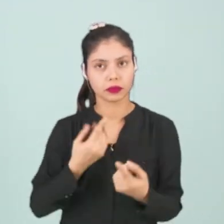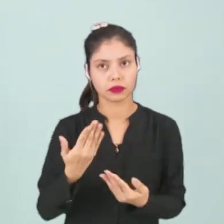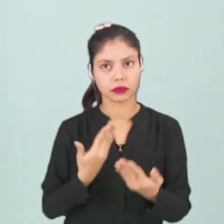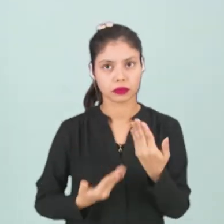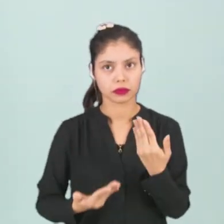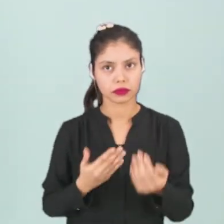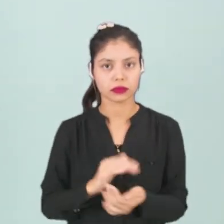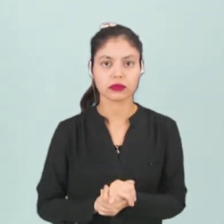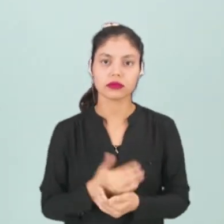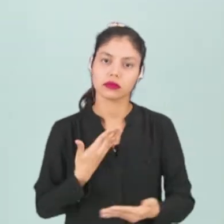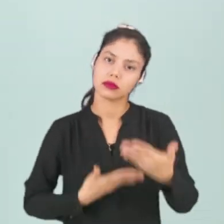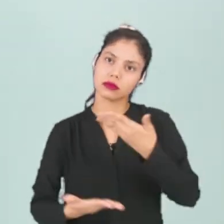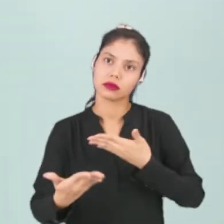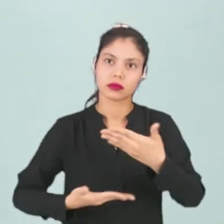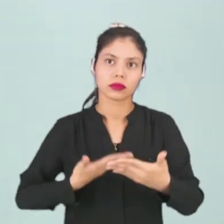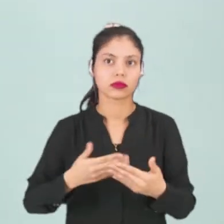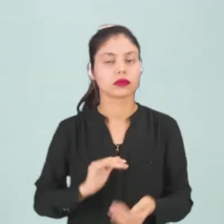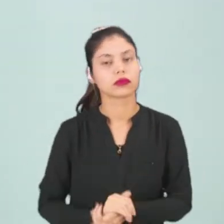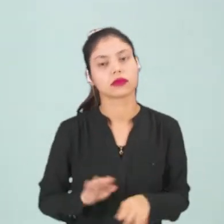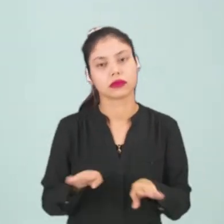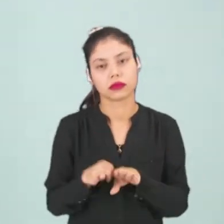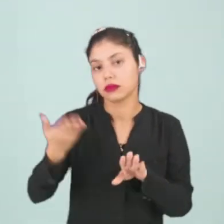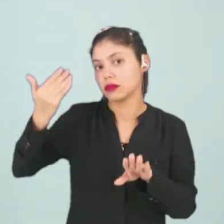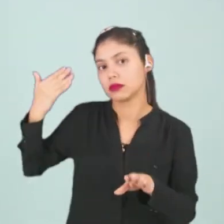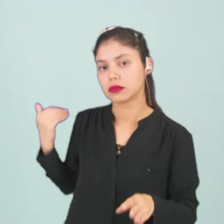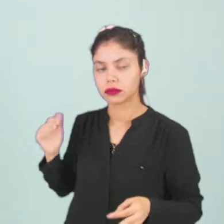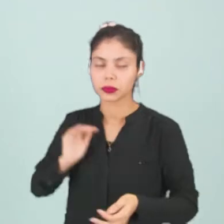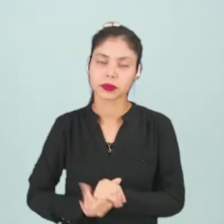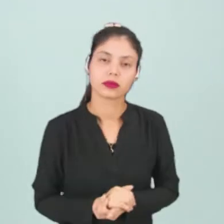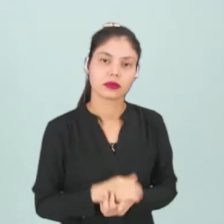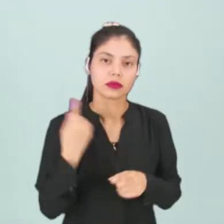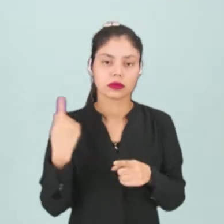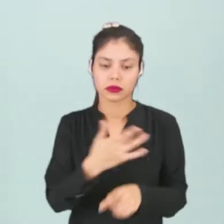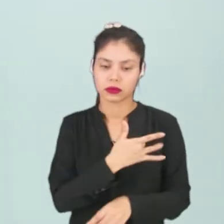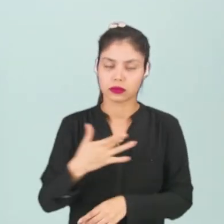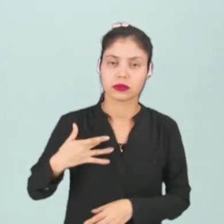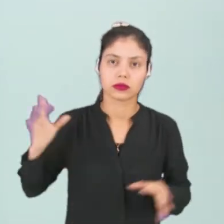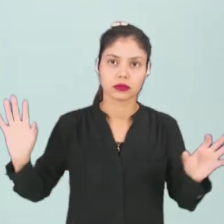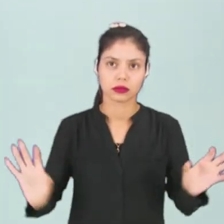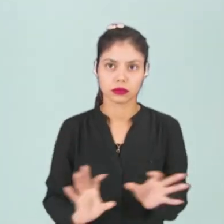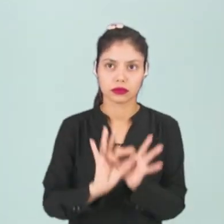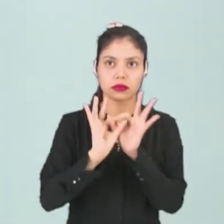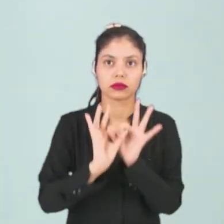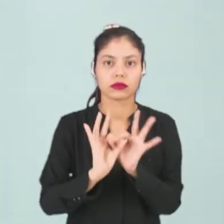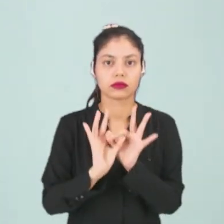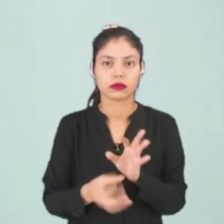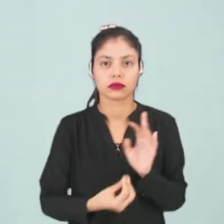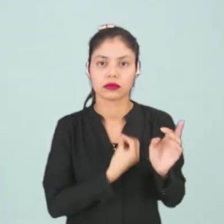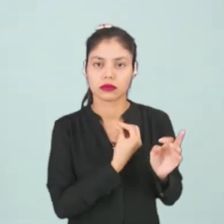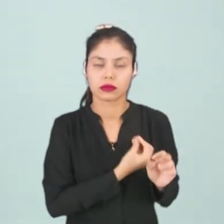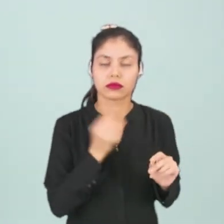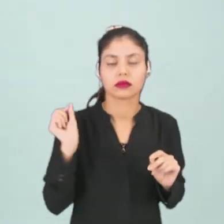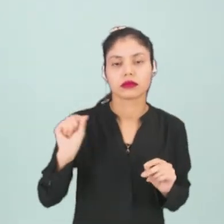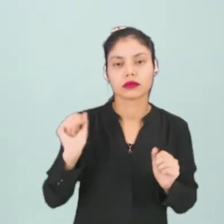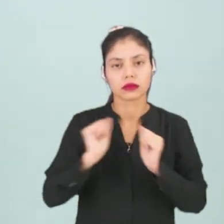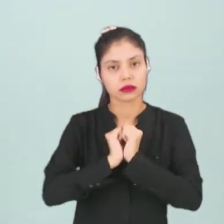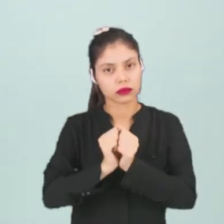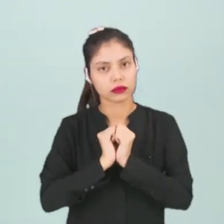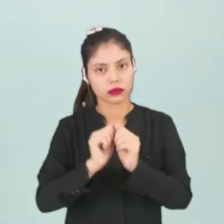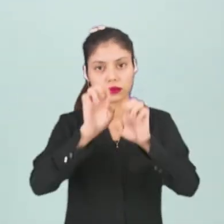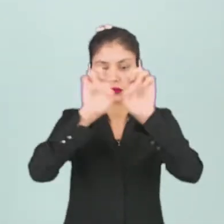com um pouco da antiguidade, né? E a saúde estava o quê? era sobrevivência e estava